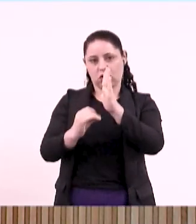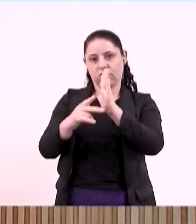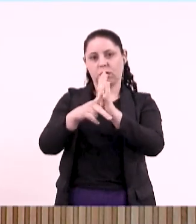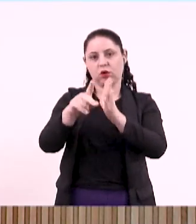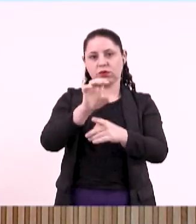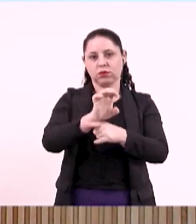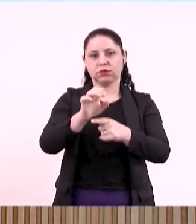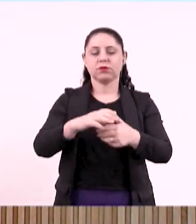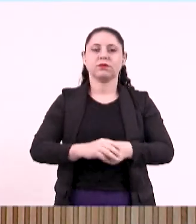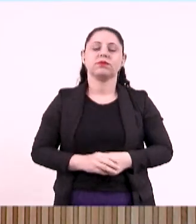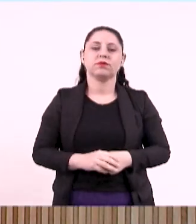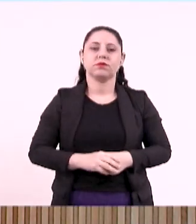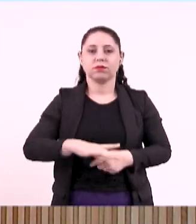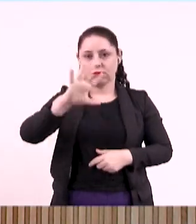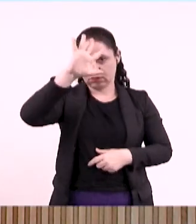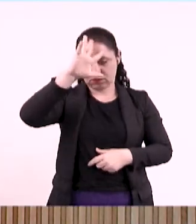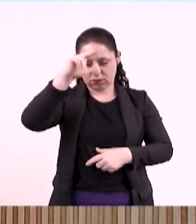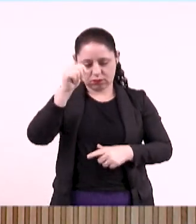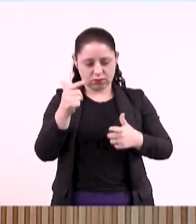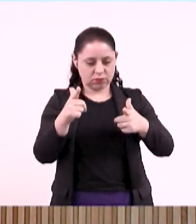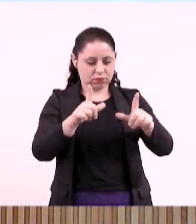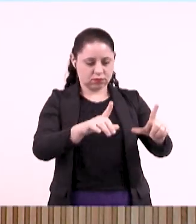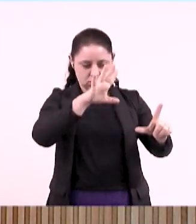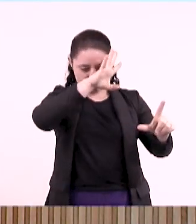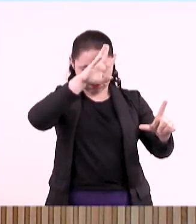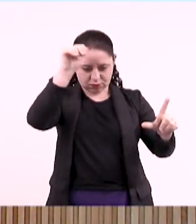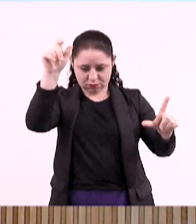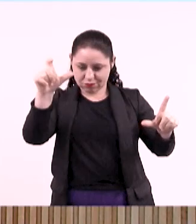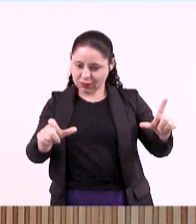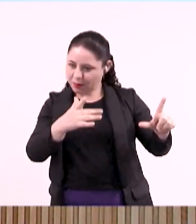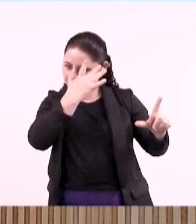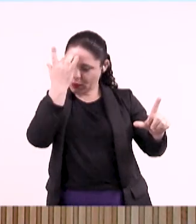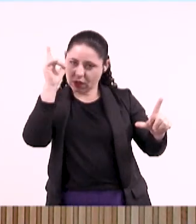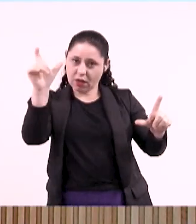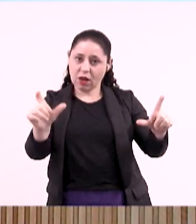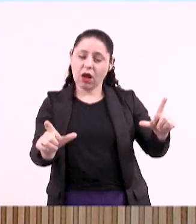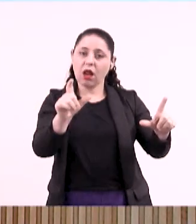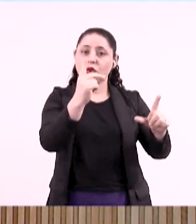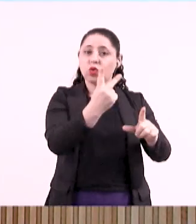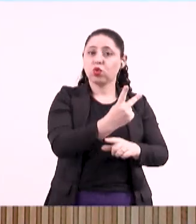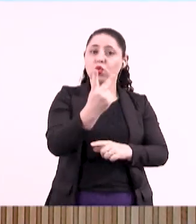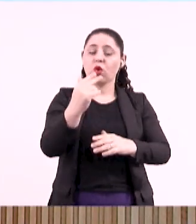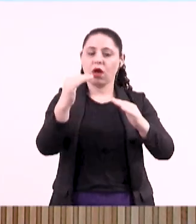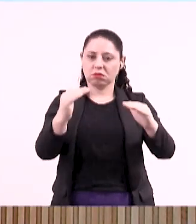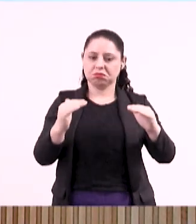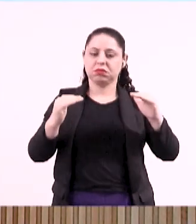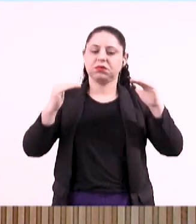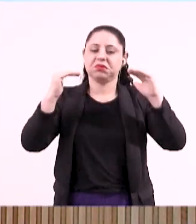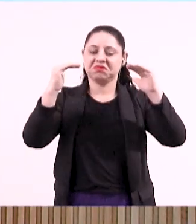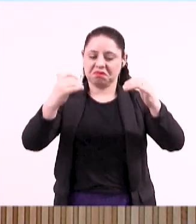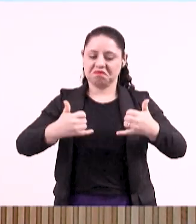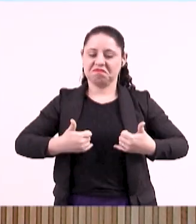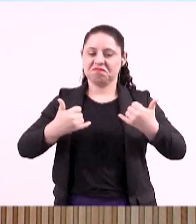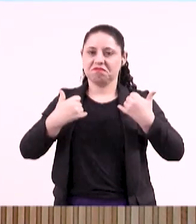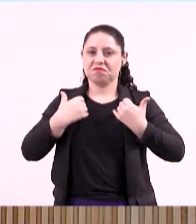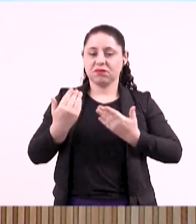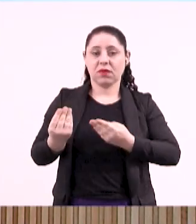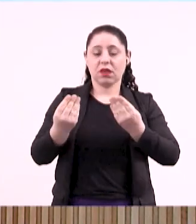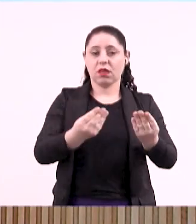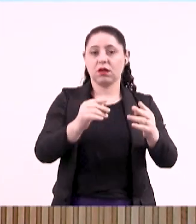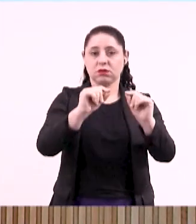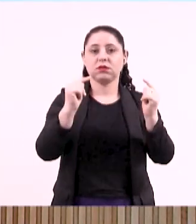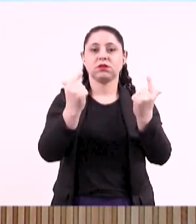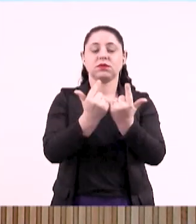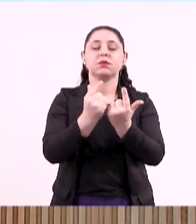Oficial do Estado. A Comenda de Mérito Legislativo e o título de cidadão sul-mato-grossense são as duas maiores honrarias concedidas pela Assembleia